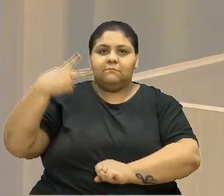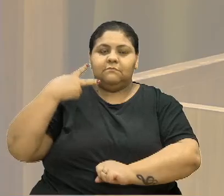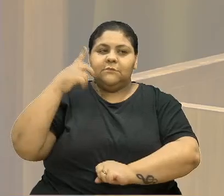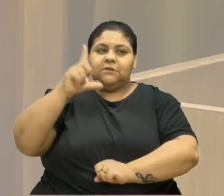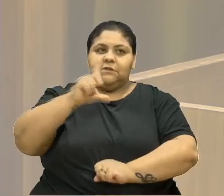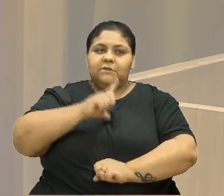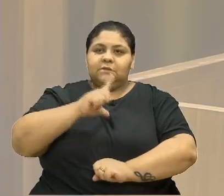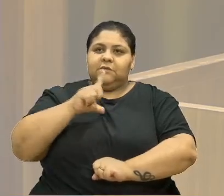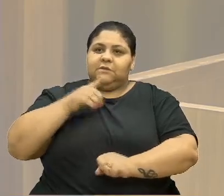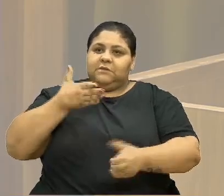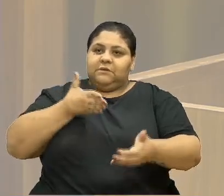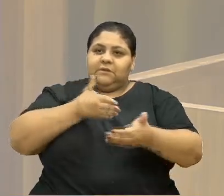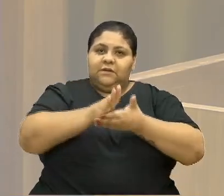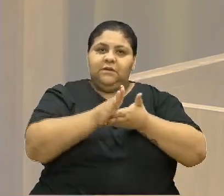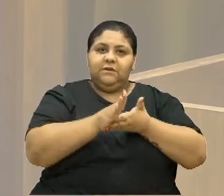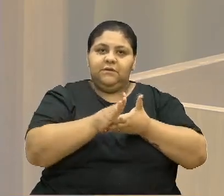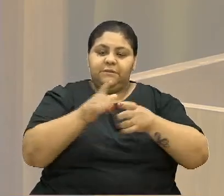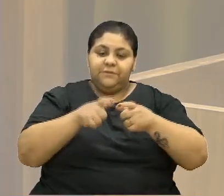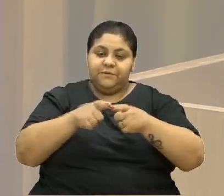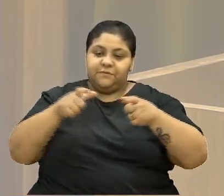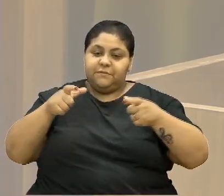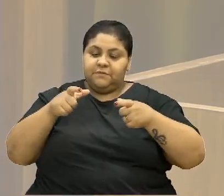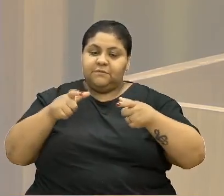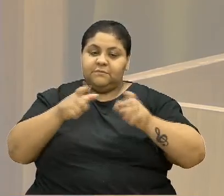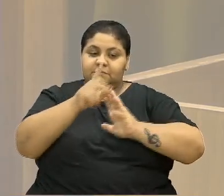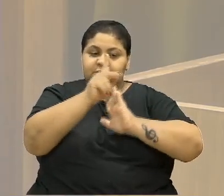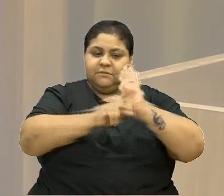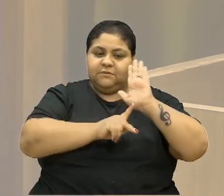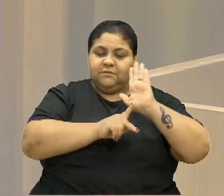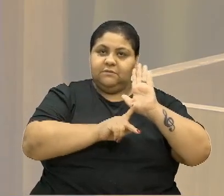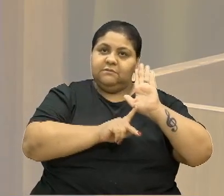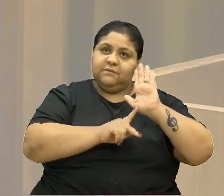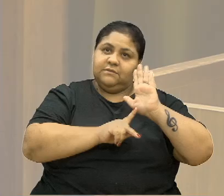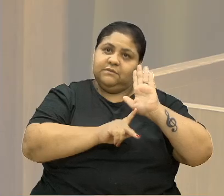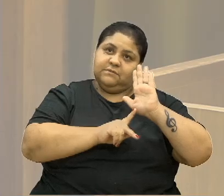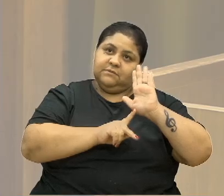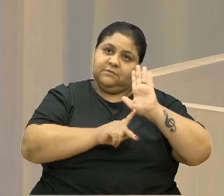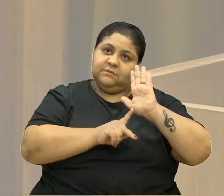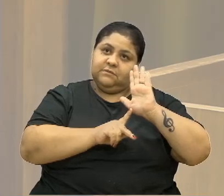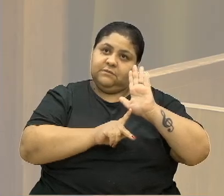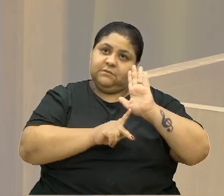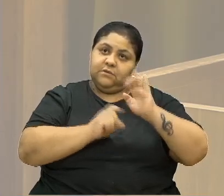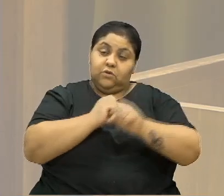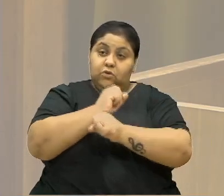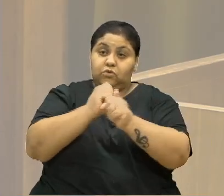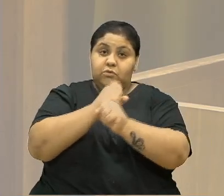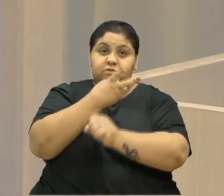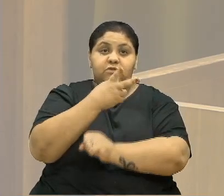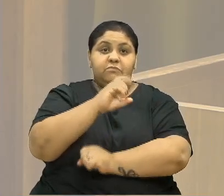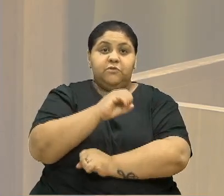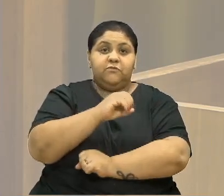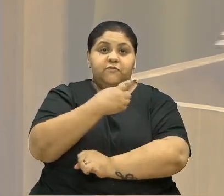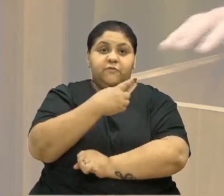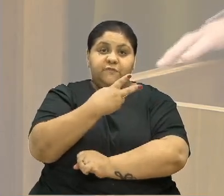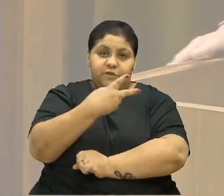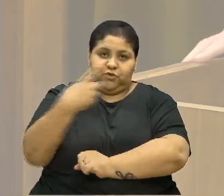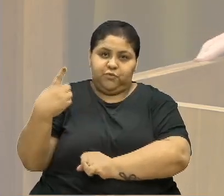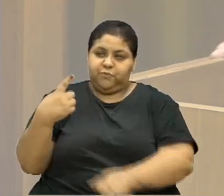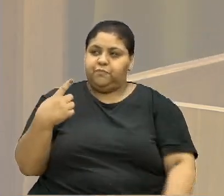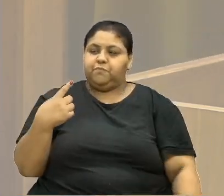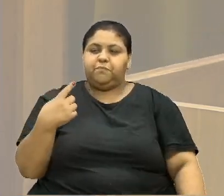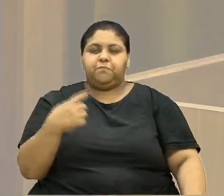tivemos aprovação da maioria dos projetos naquele ano, em 2021.